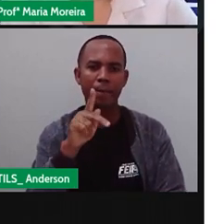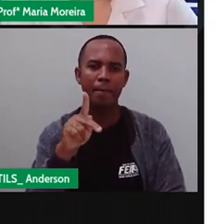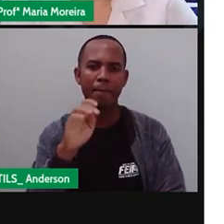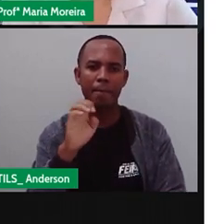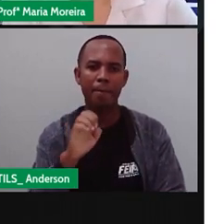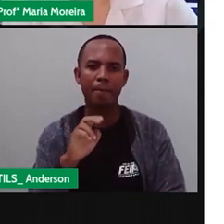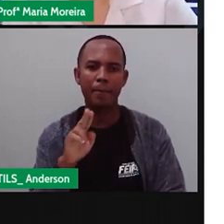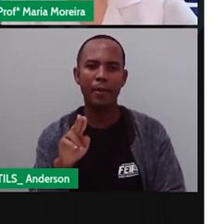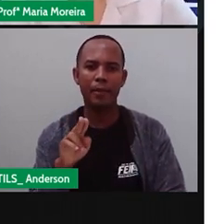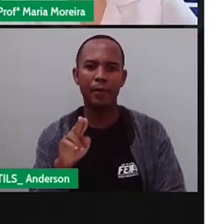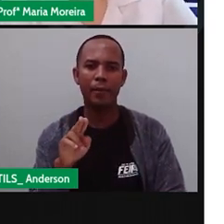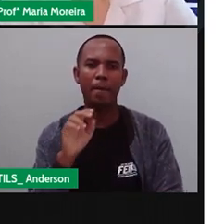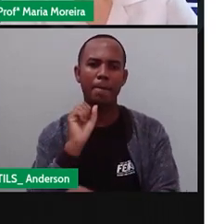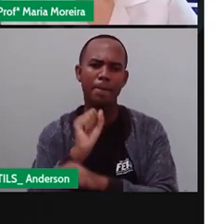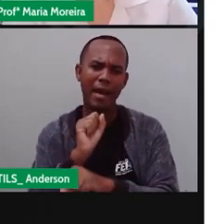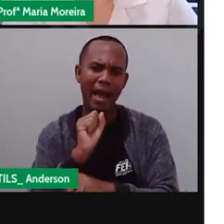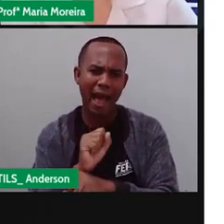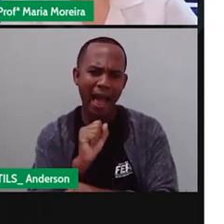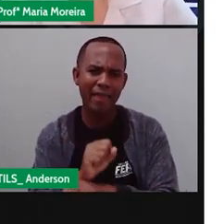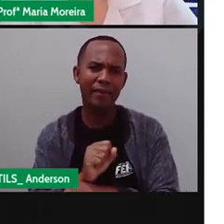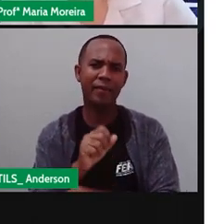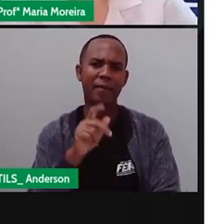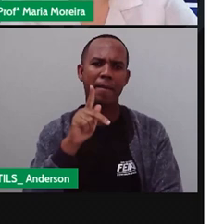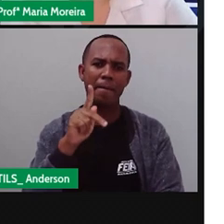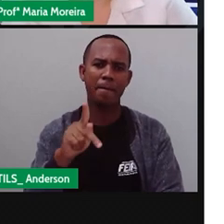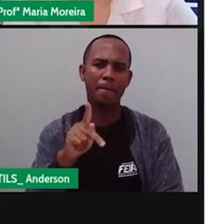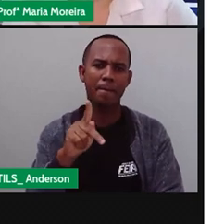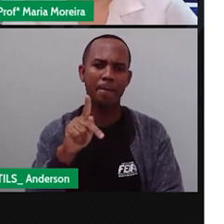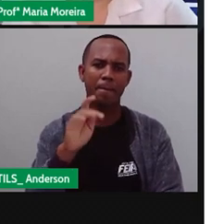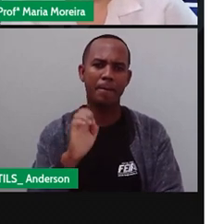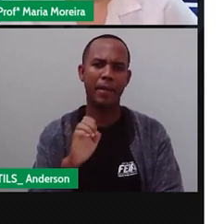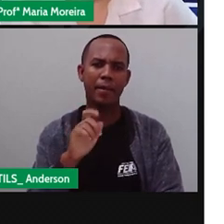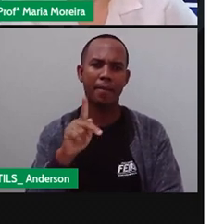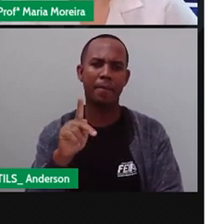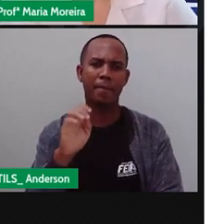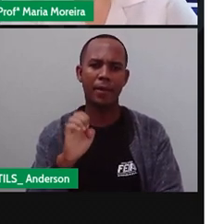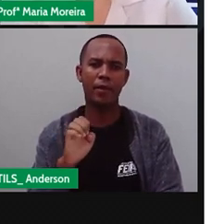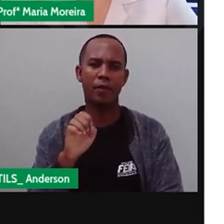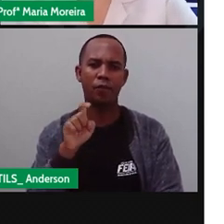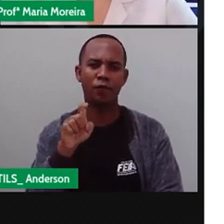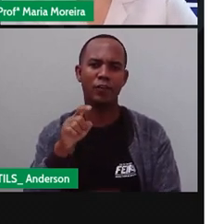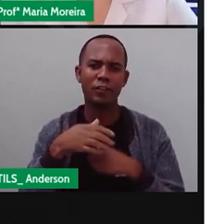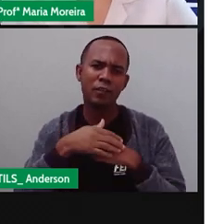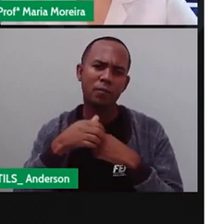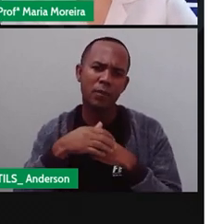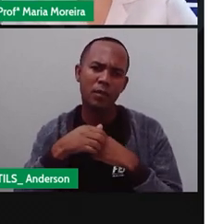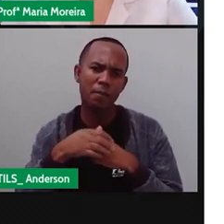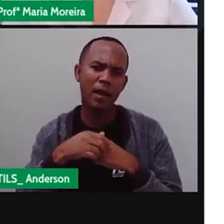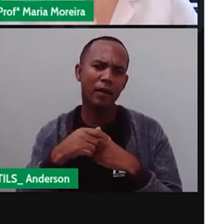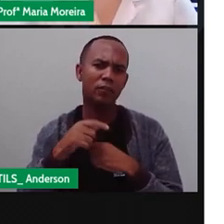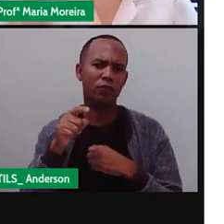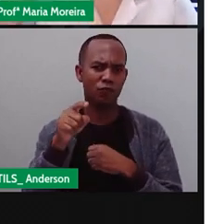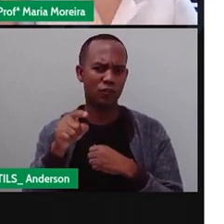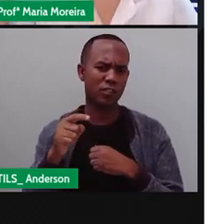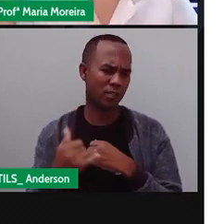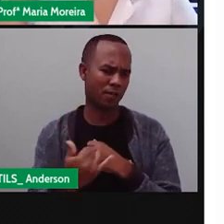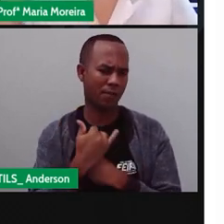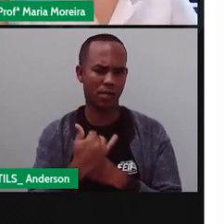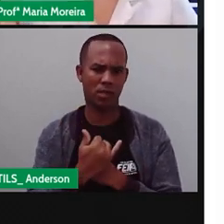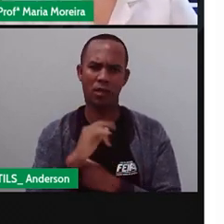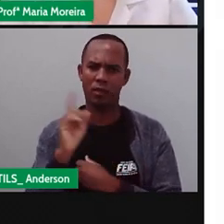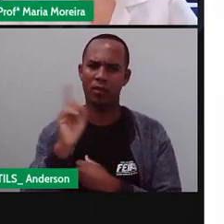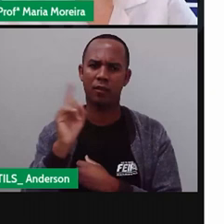uma outra fala. Pare, Pepeu. Você é muito mimado. Vá para a sua cama, pois você não me engana. Então,